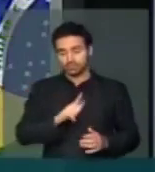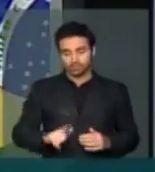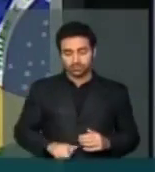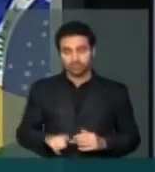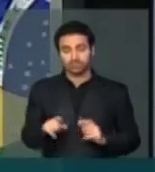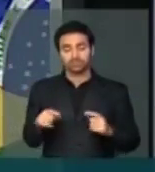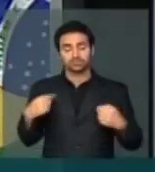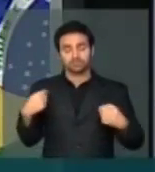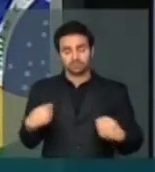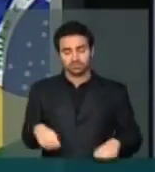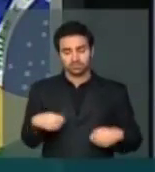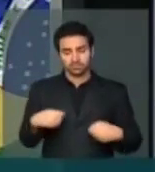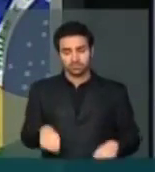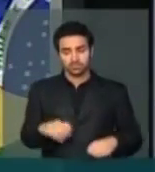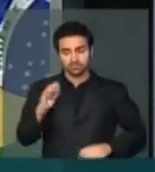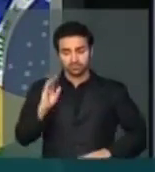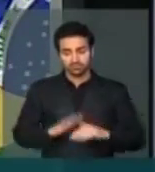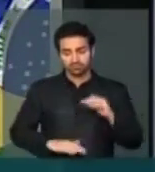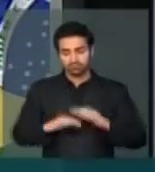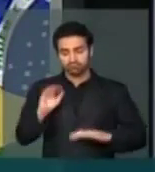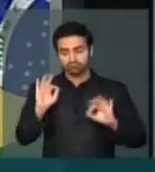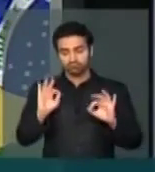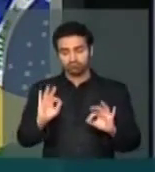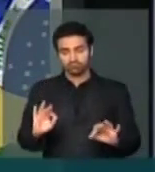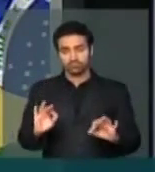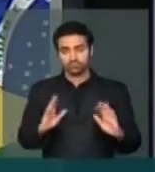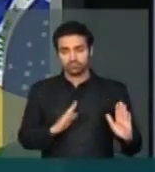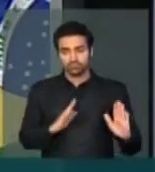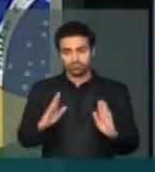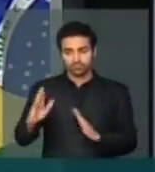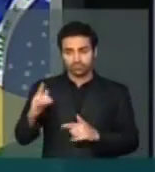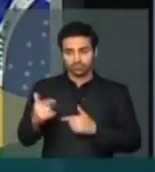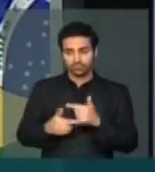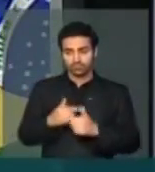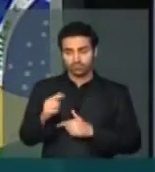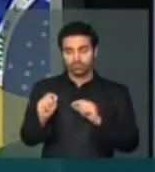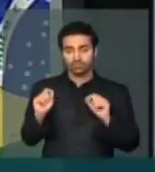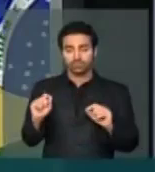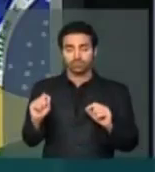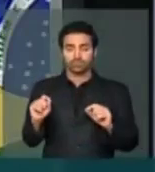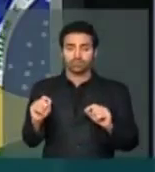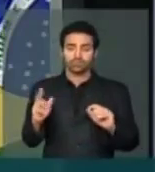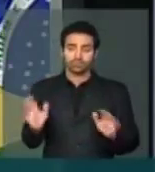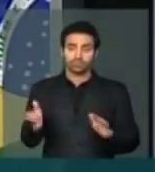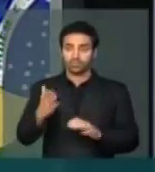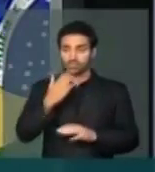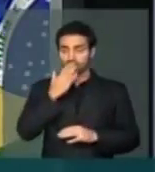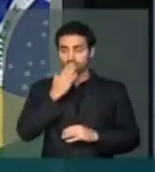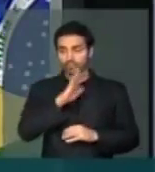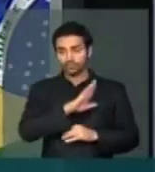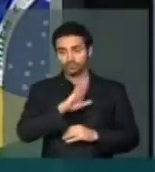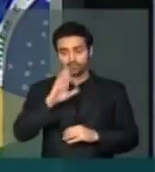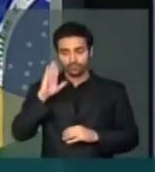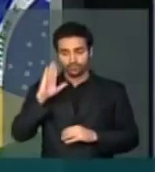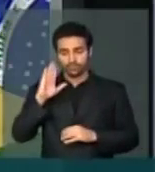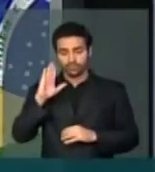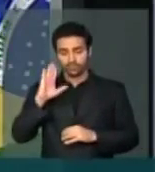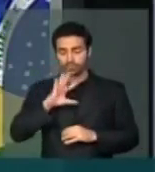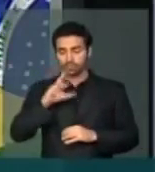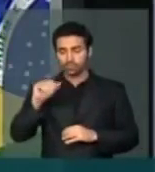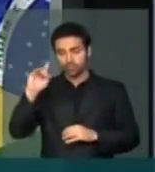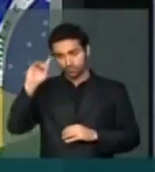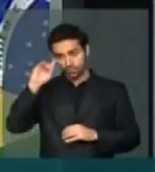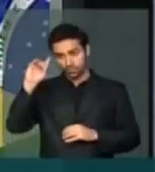para que coloque em prática, transforme em ação aquilo que prometem todo